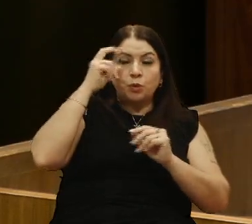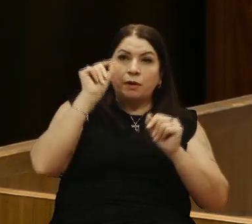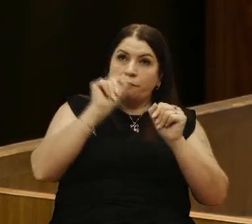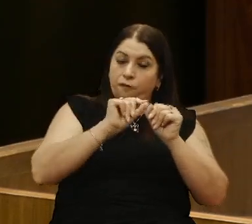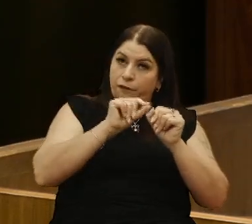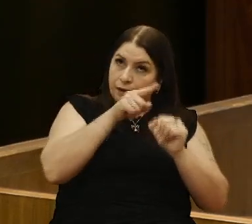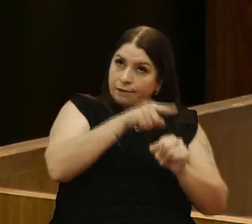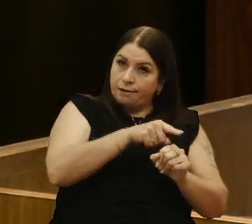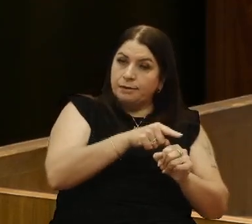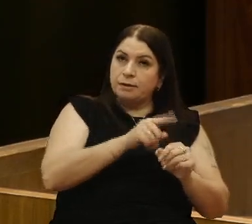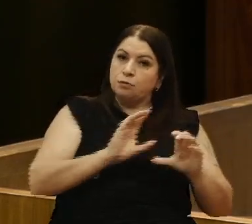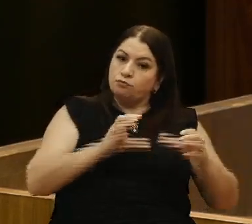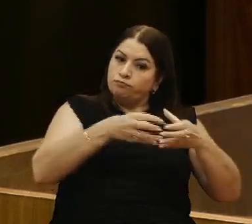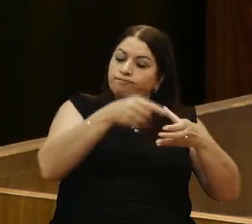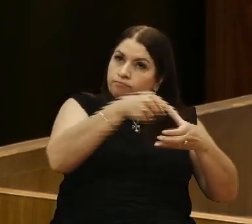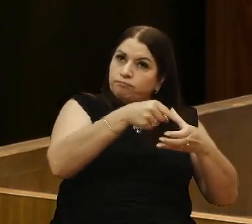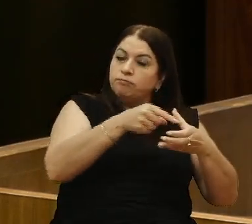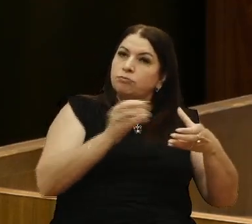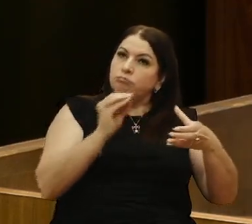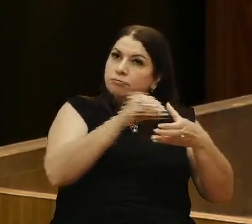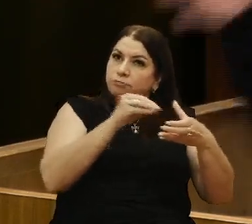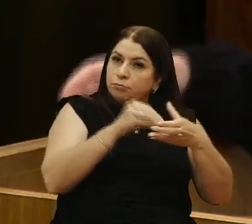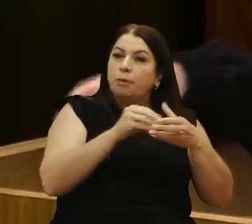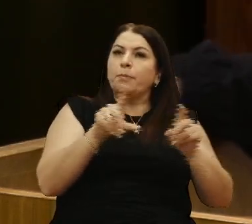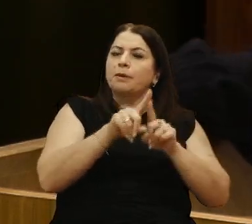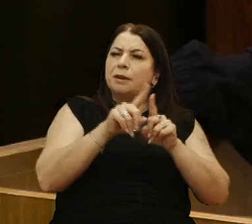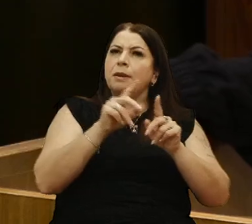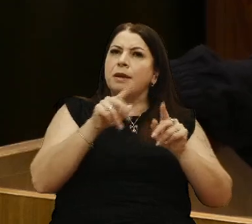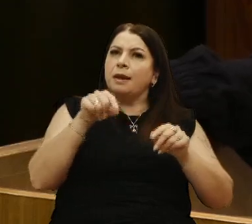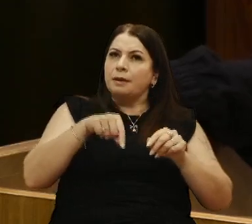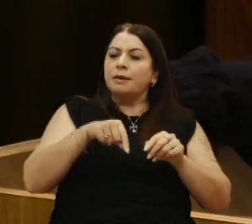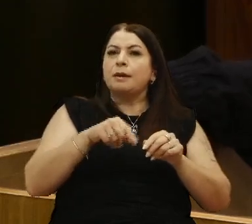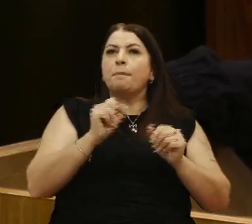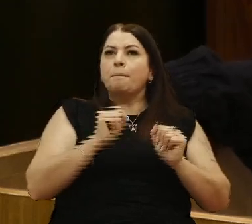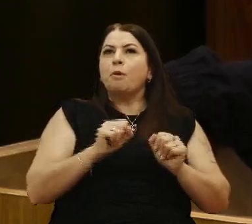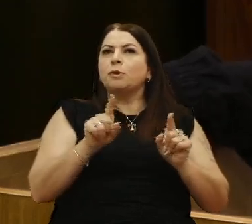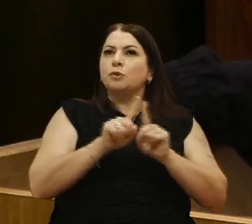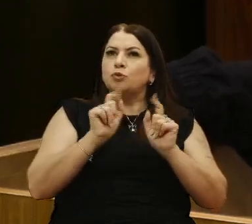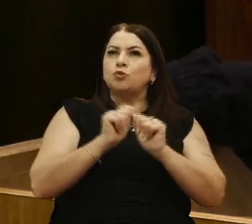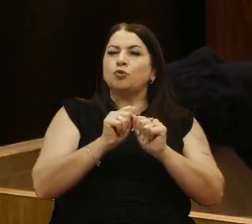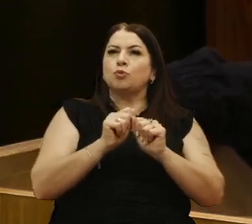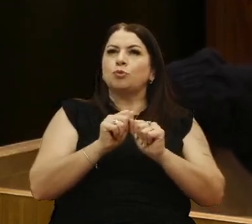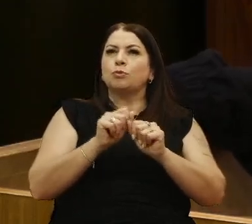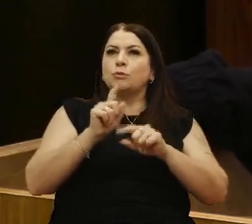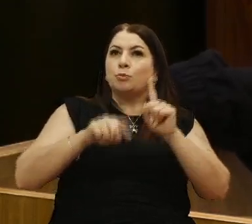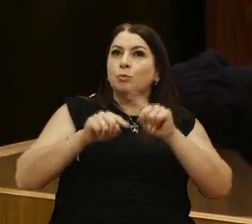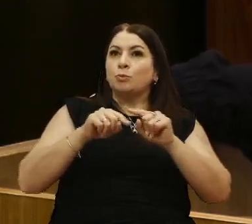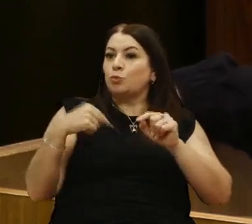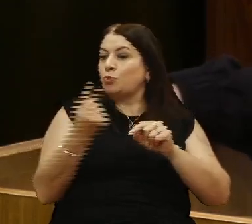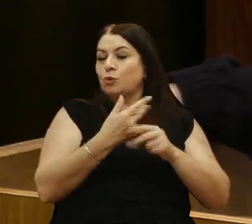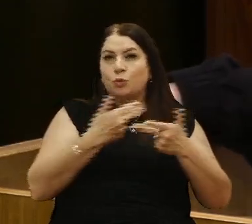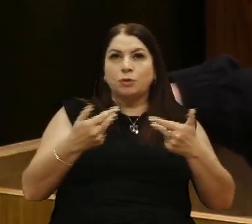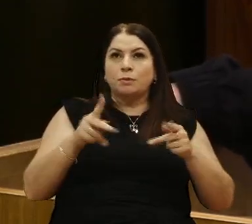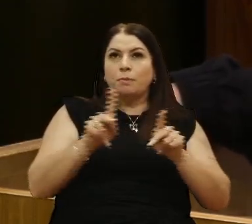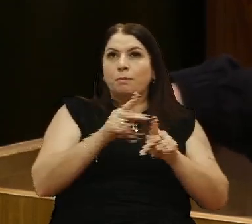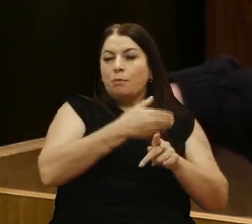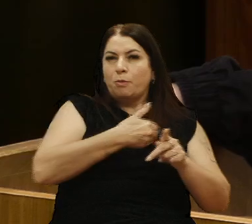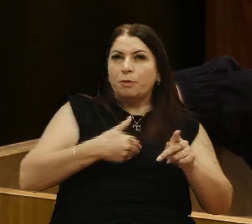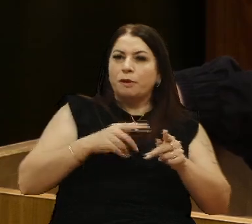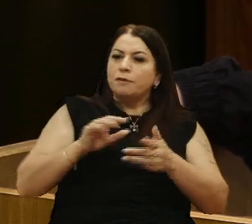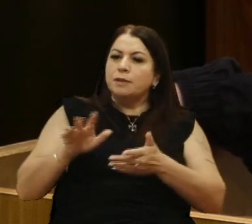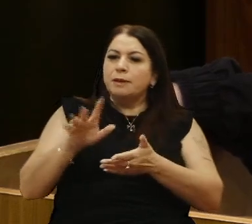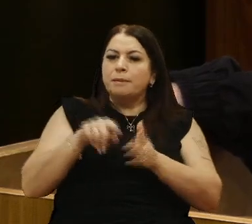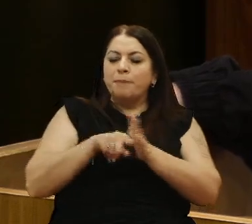produzida em Caxias do Sul, mas para que também a gente possa, através do equipamento público, fazer